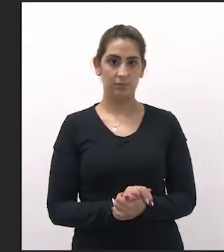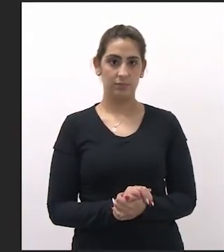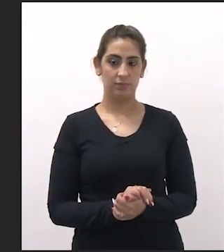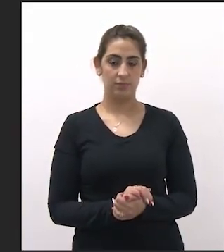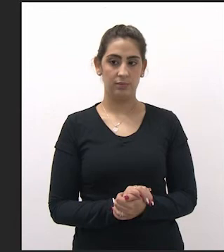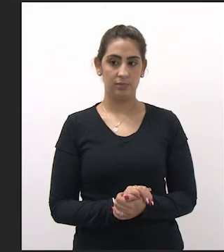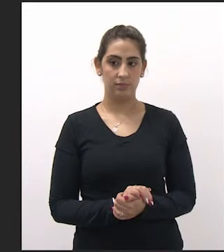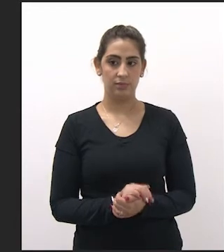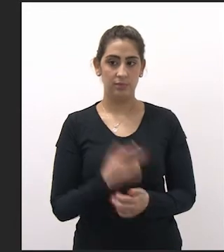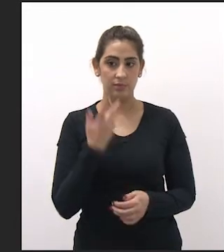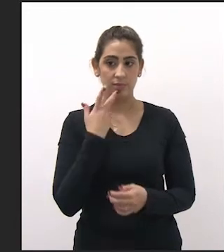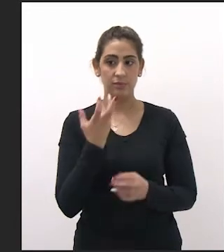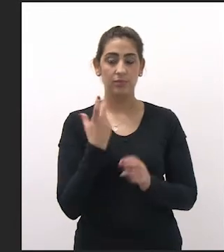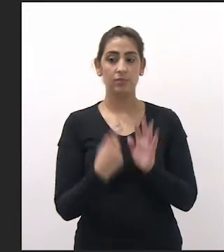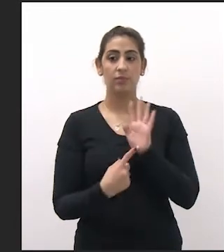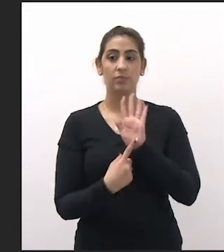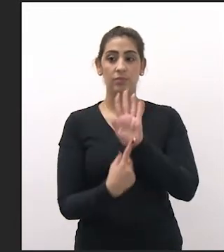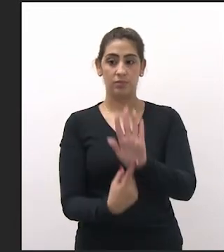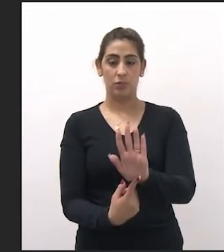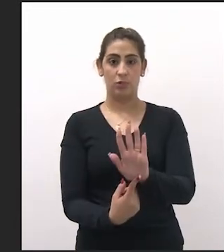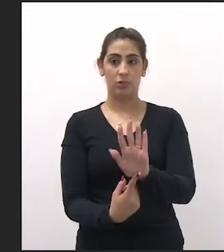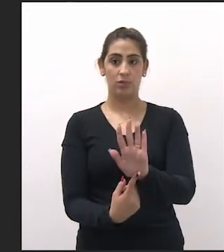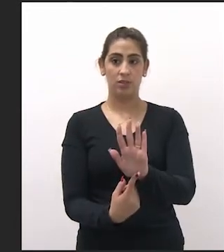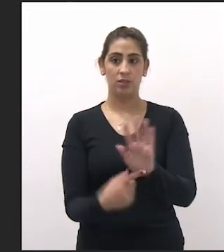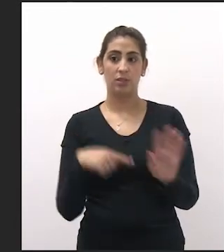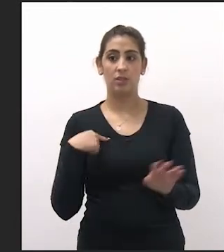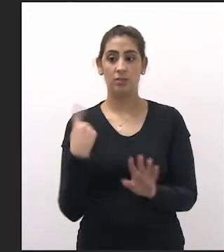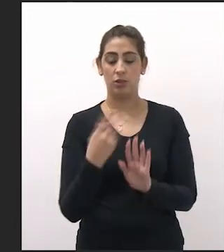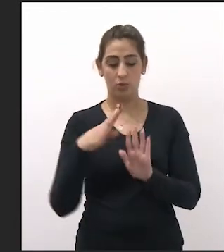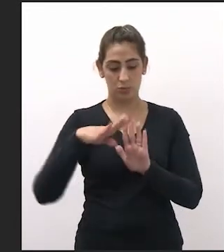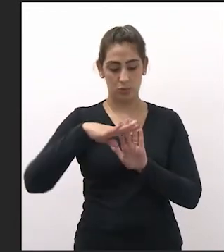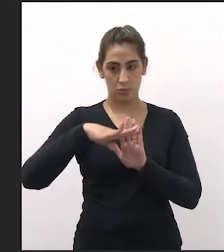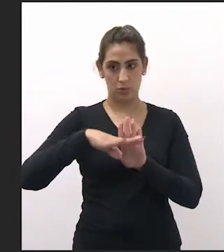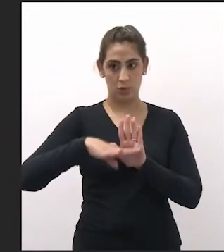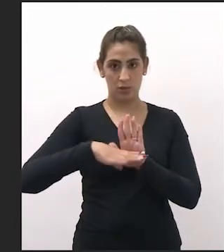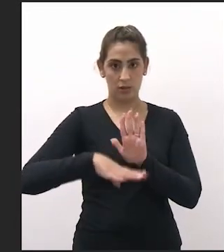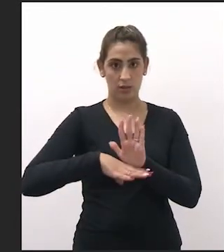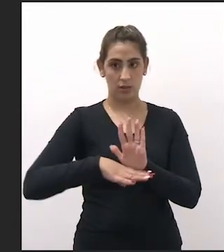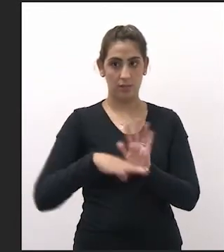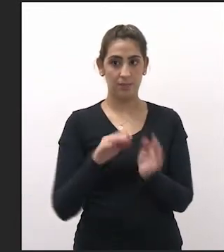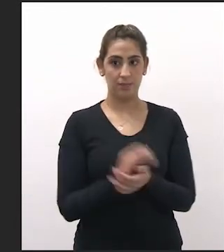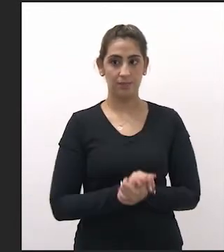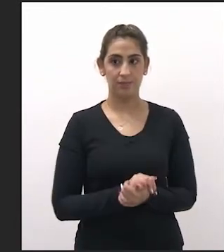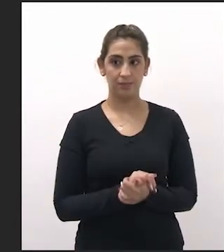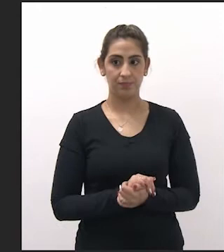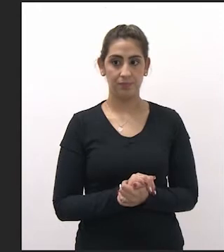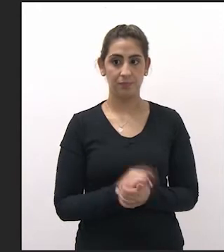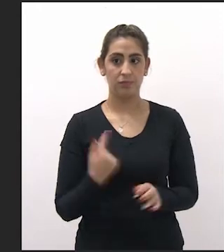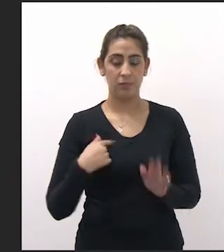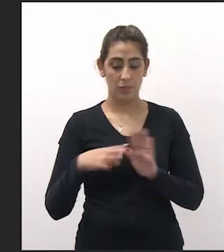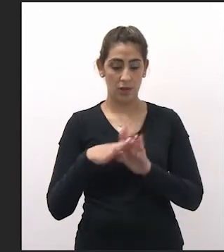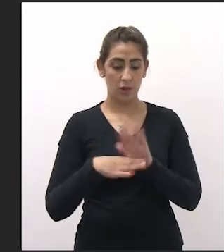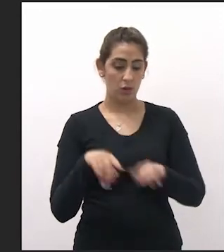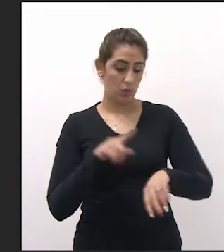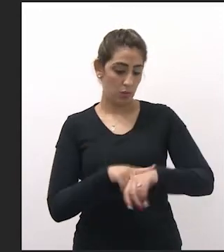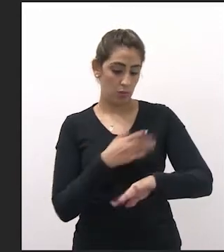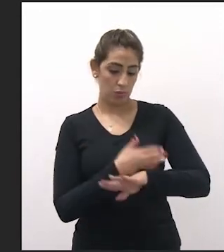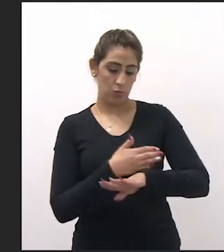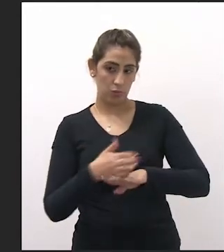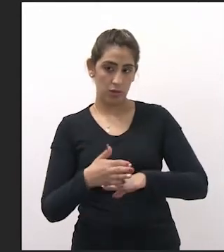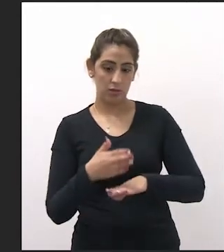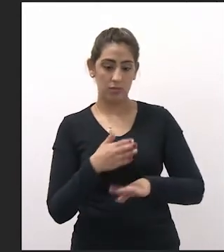A gente quer mostrar o nosso cronograma, né? A partir do momento que a gente começa